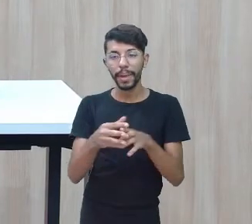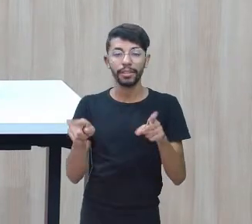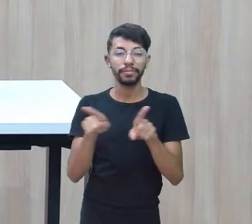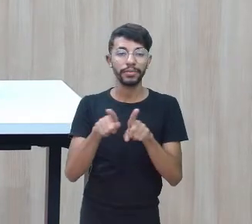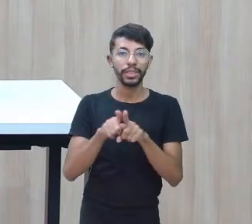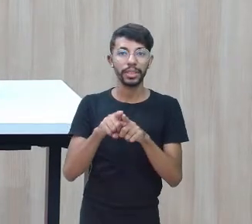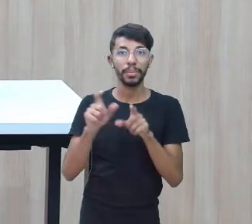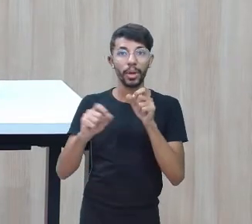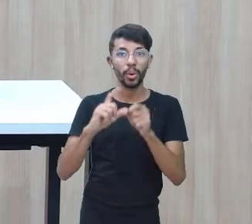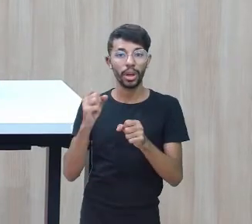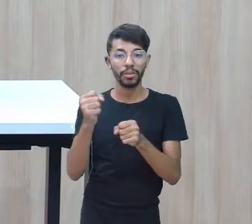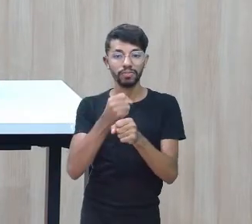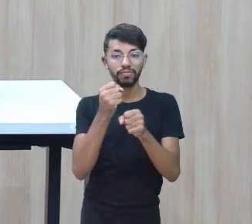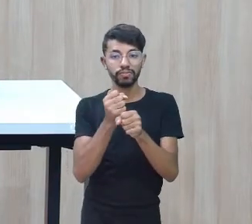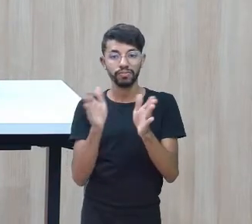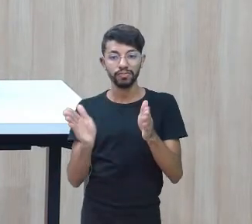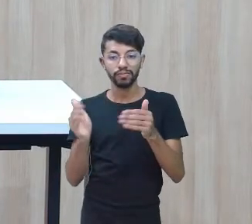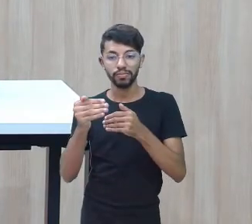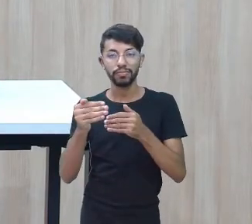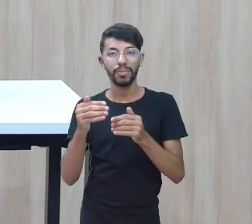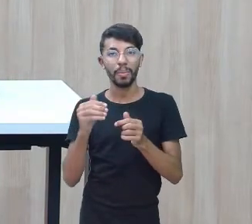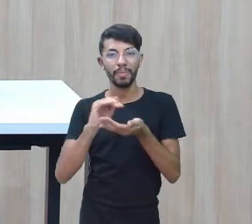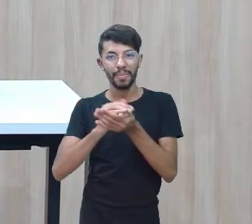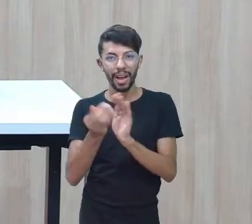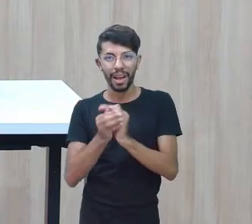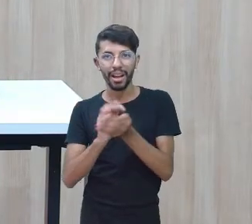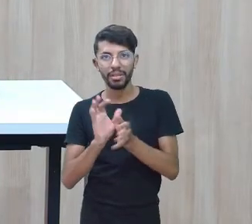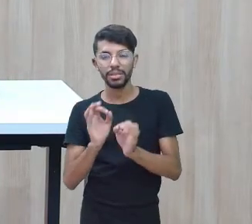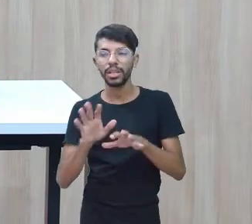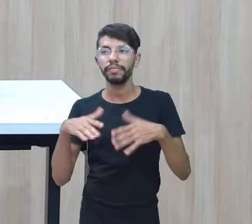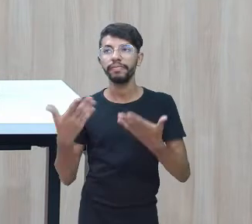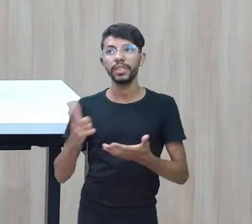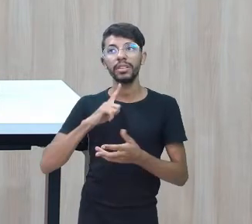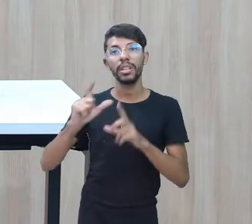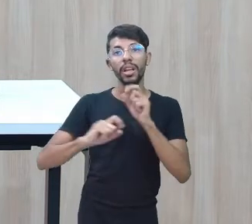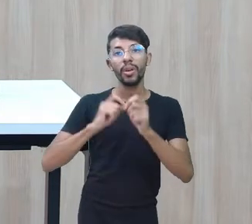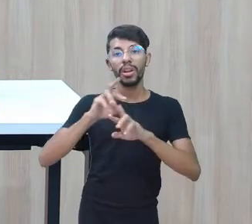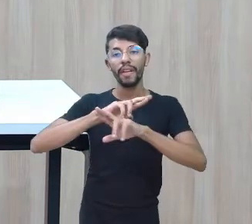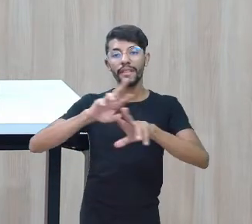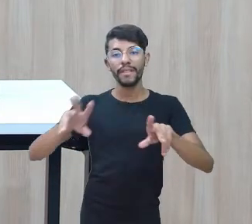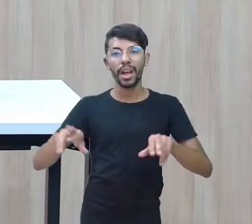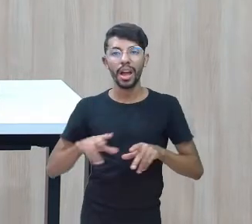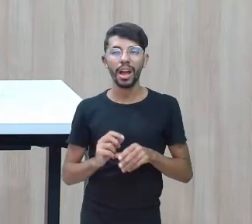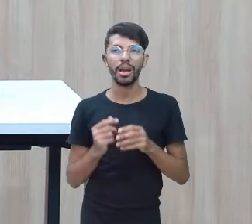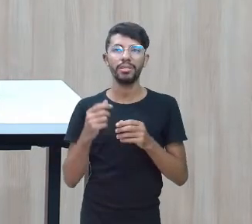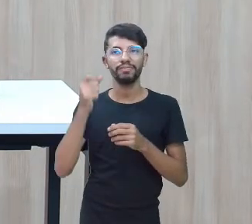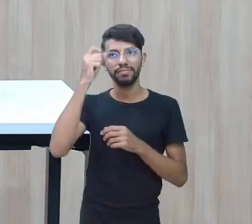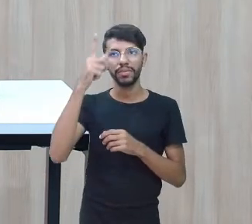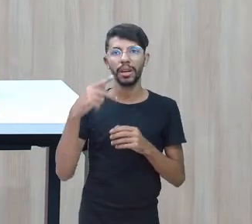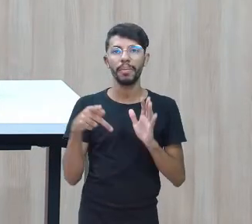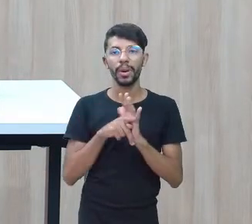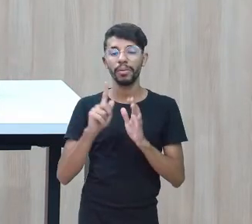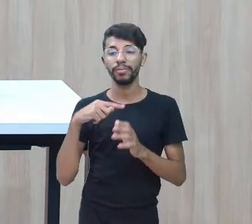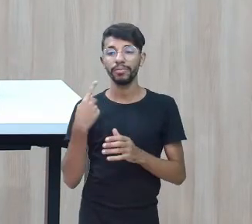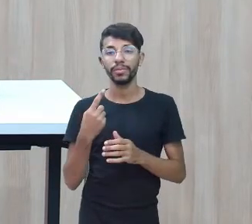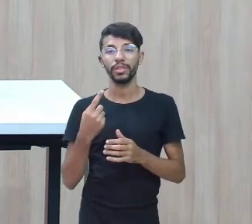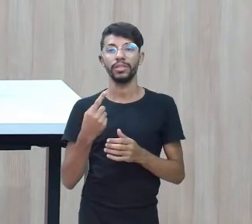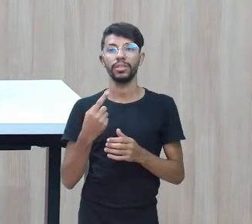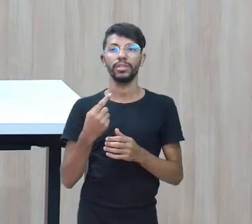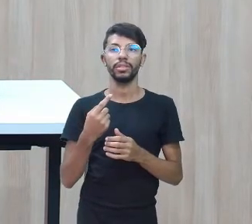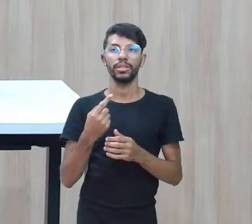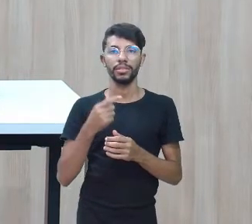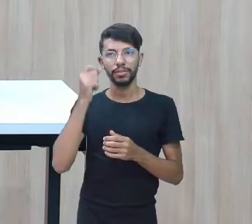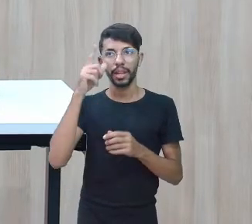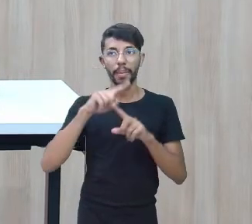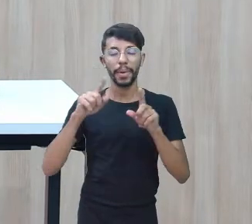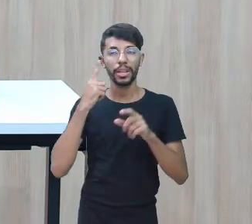nas construções. A gente tem algumas variações para essa ideia e aí a gente usa isso no dia a dia quase que sempre.